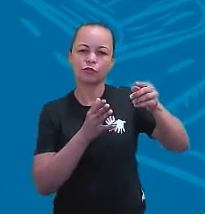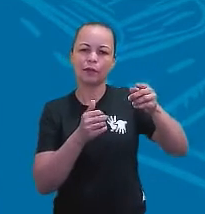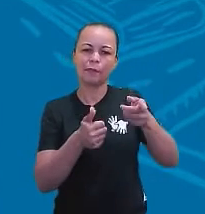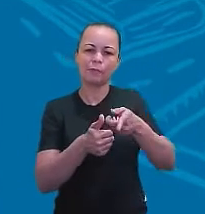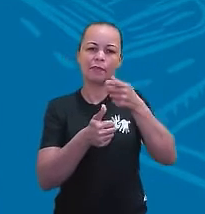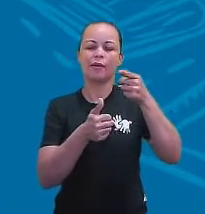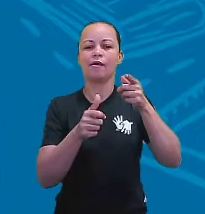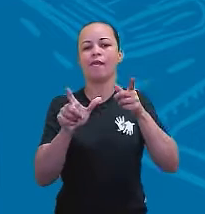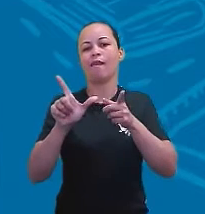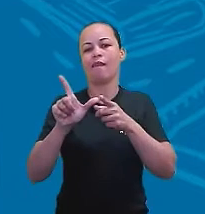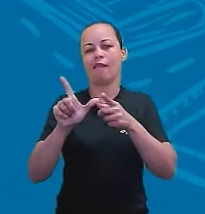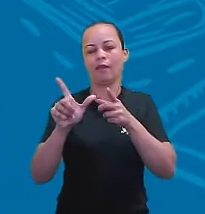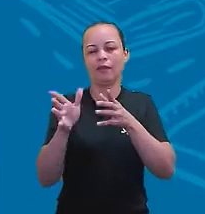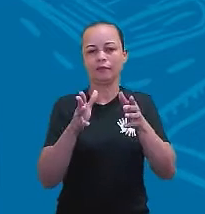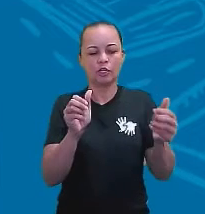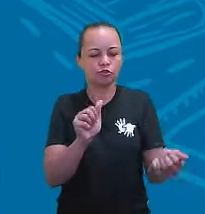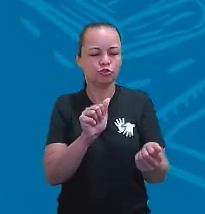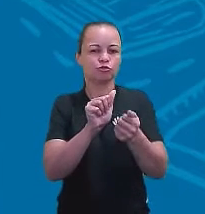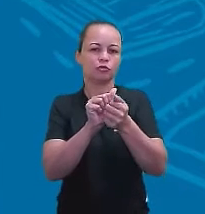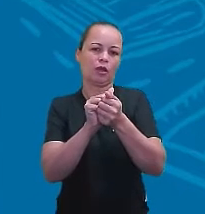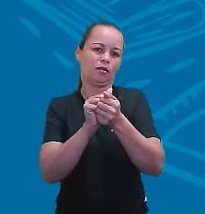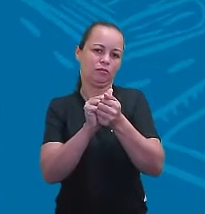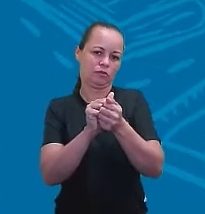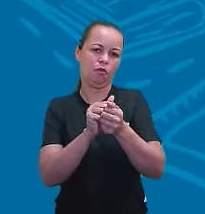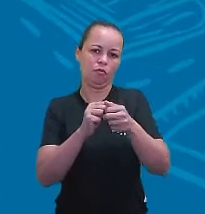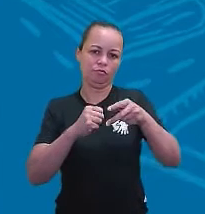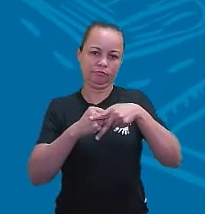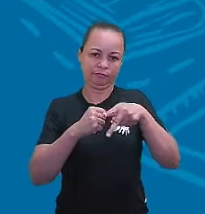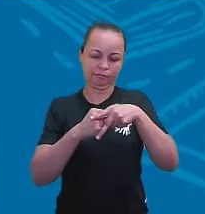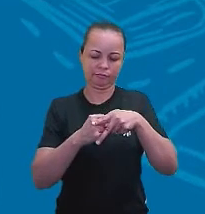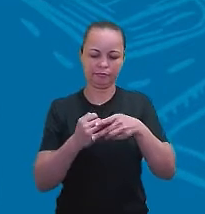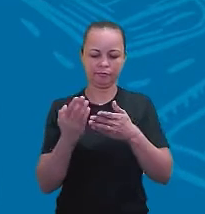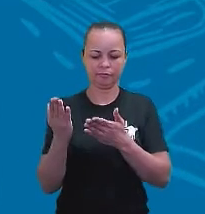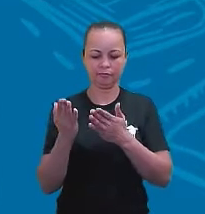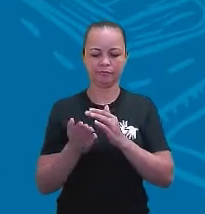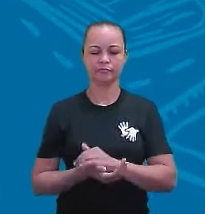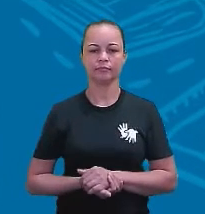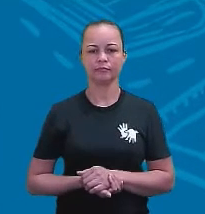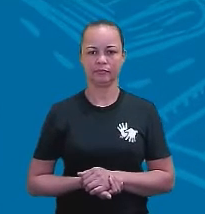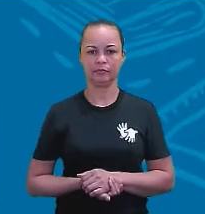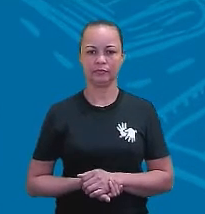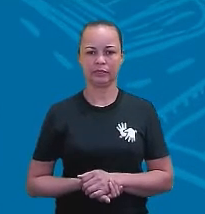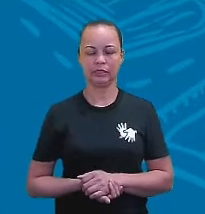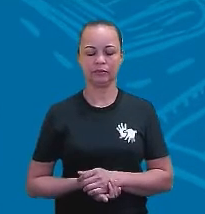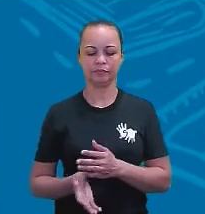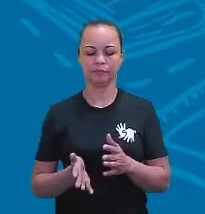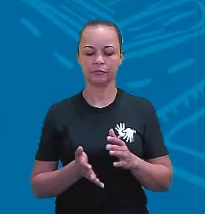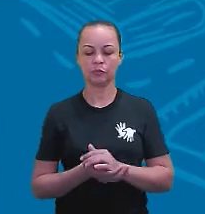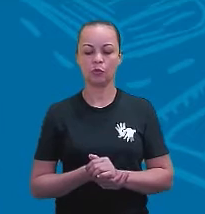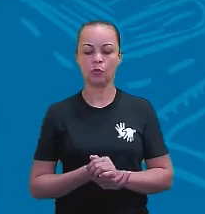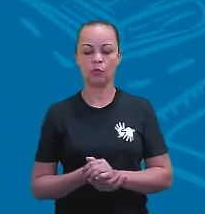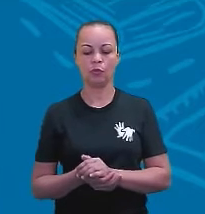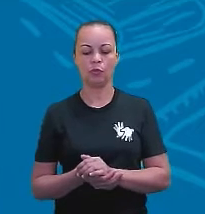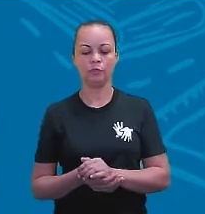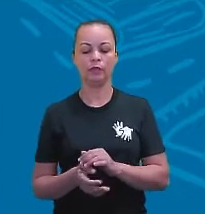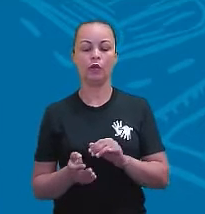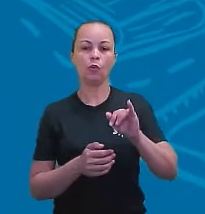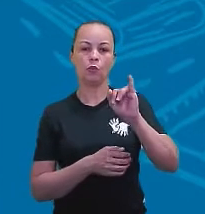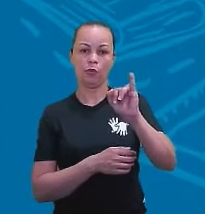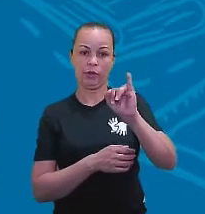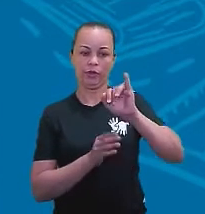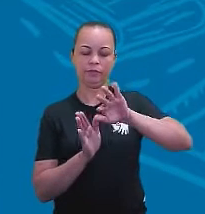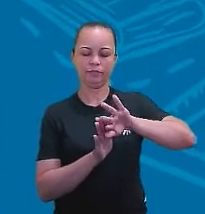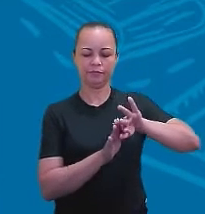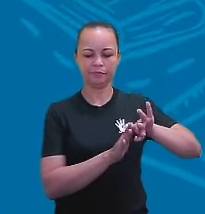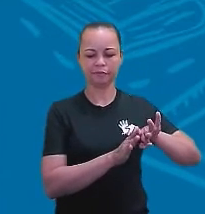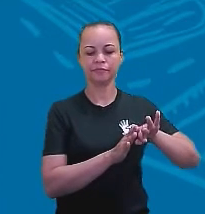e juntá-lo com o pronome. Olha do ladinho aí o is. O is, o i vai embora,